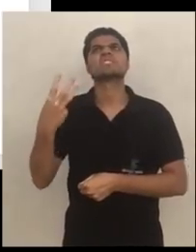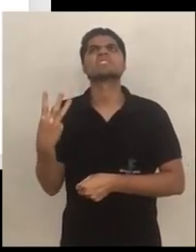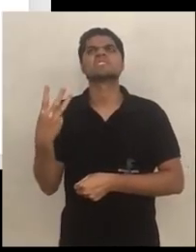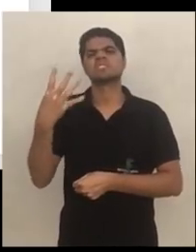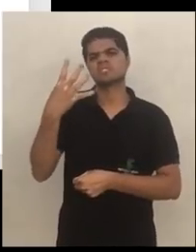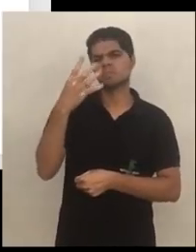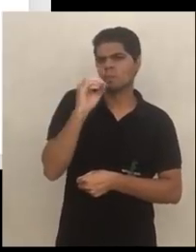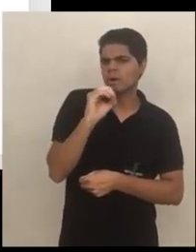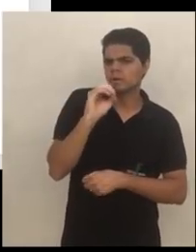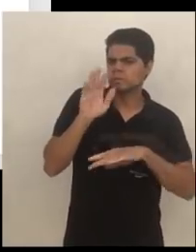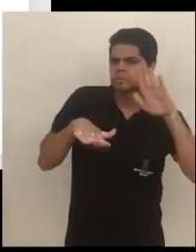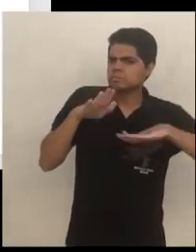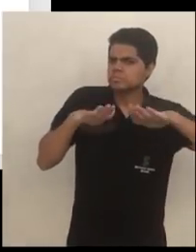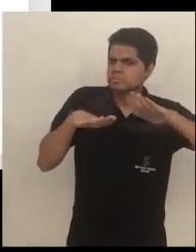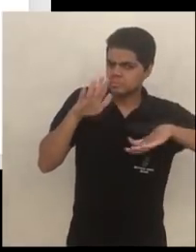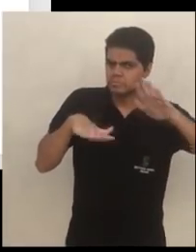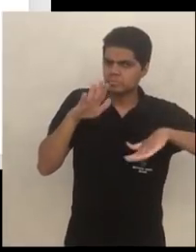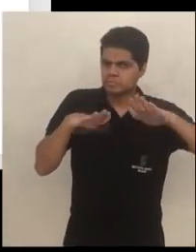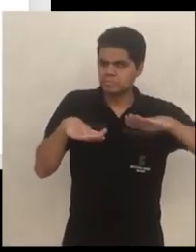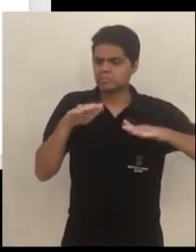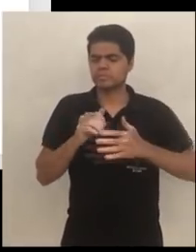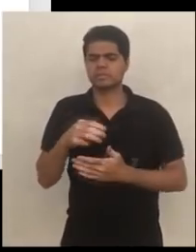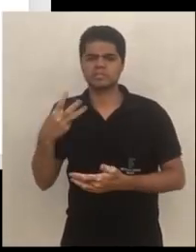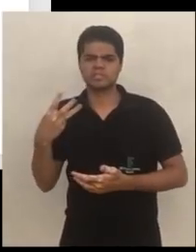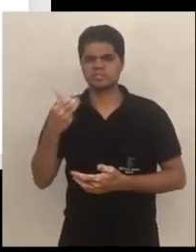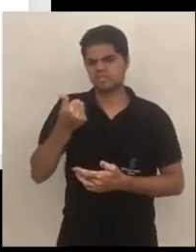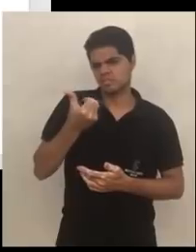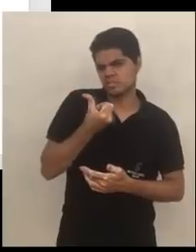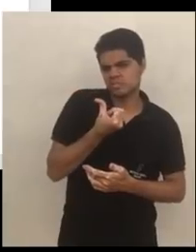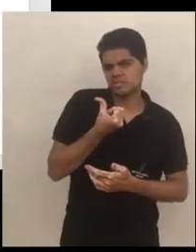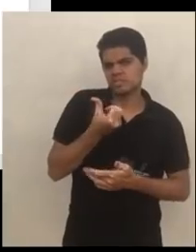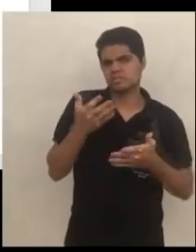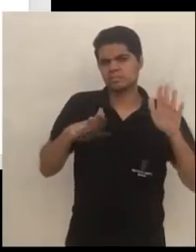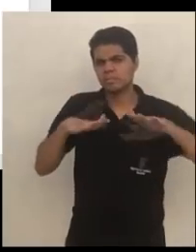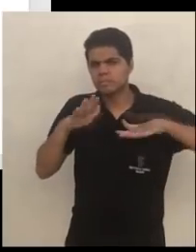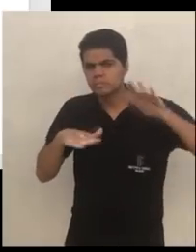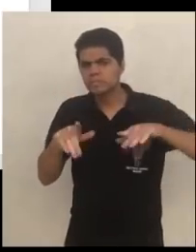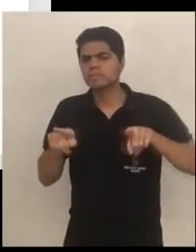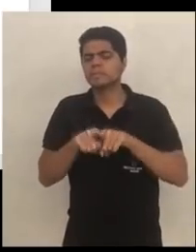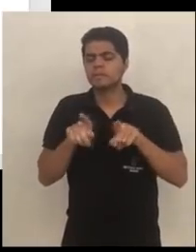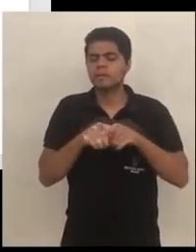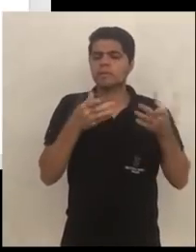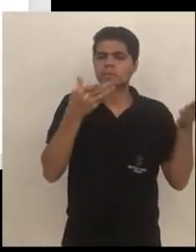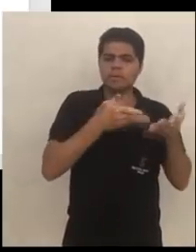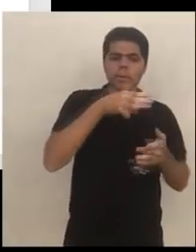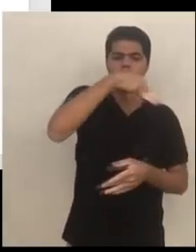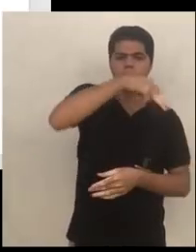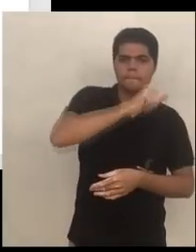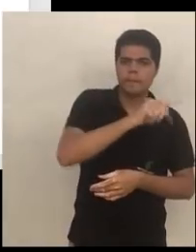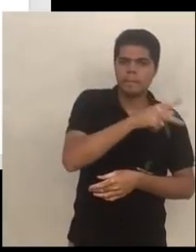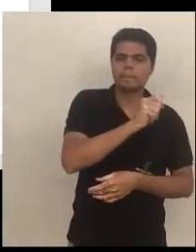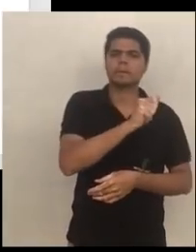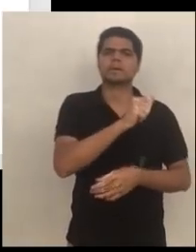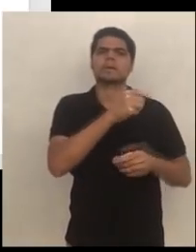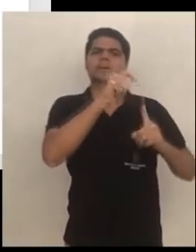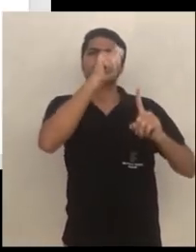316 agricultores certificados. A OPAC Rede Povos da Mata foi credenciada, foi acreditada pelo MAPA em agosto de 2016.